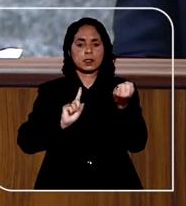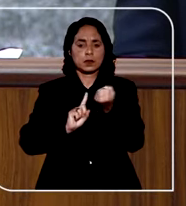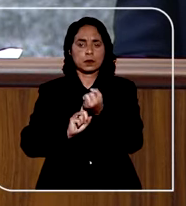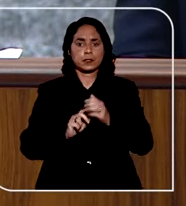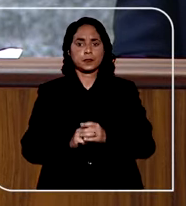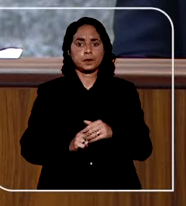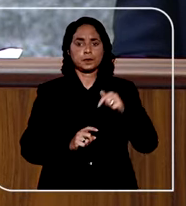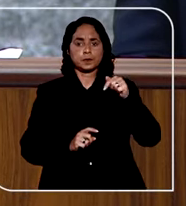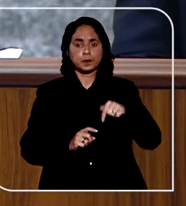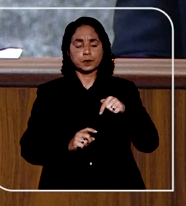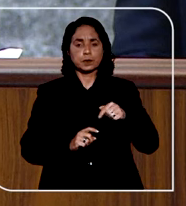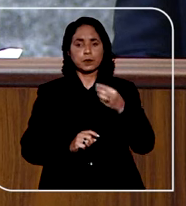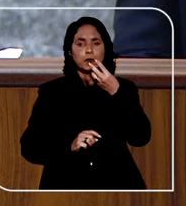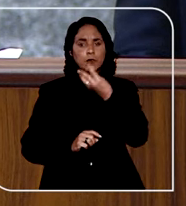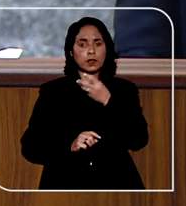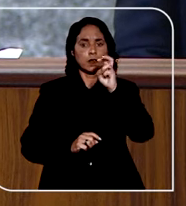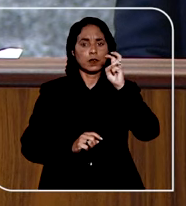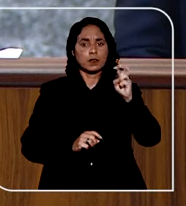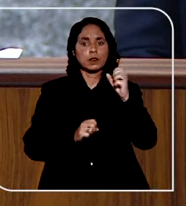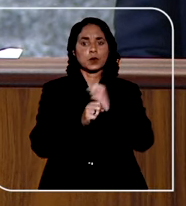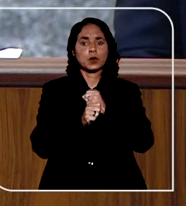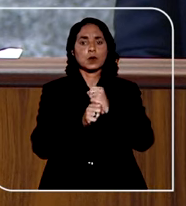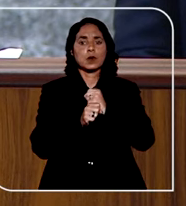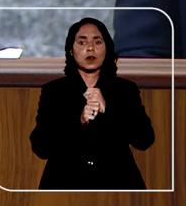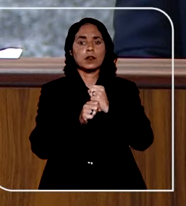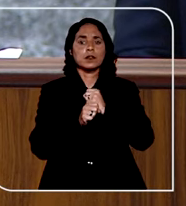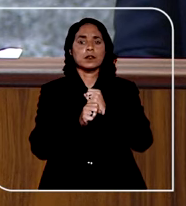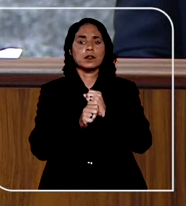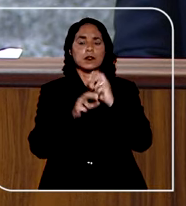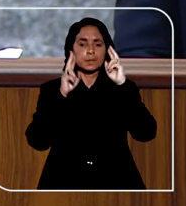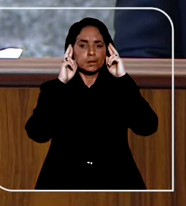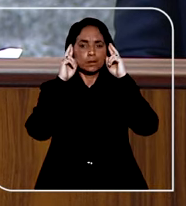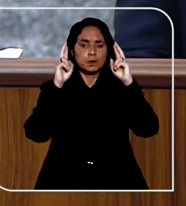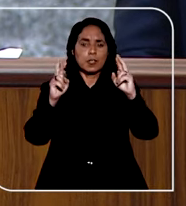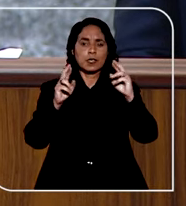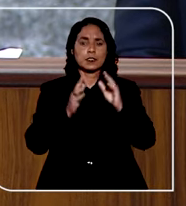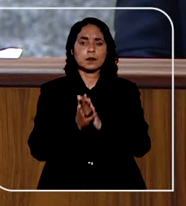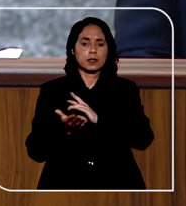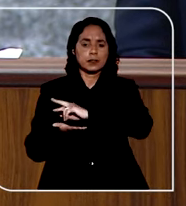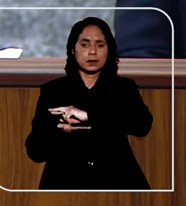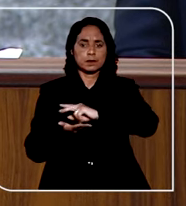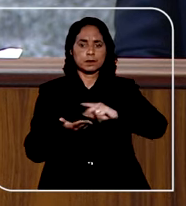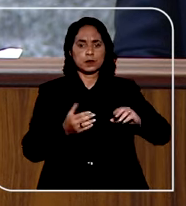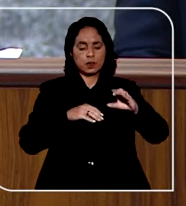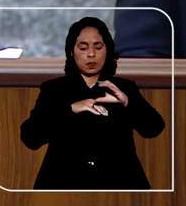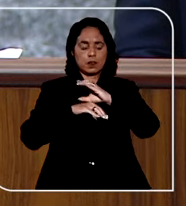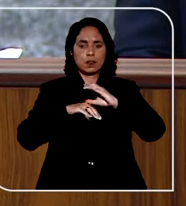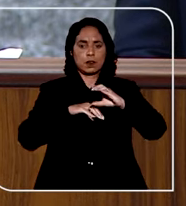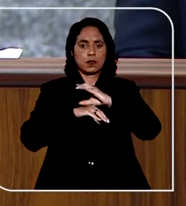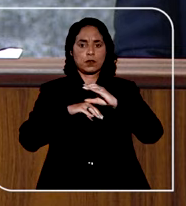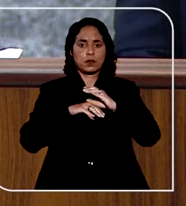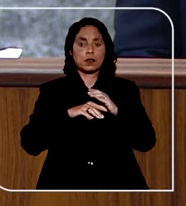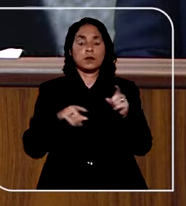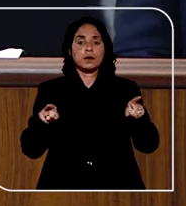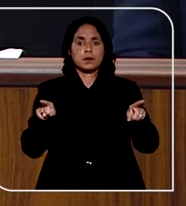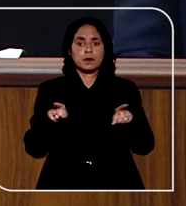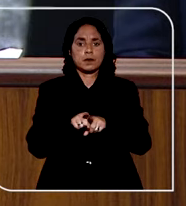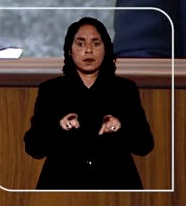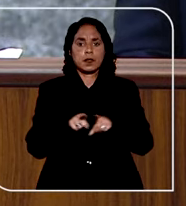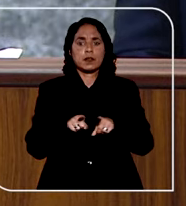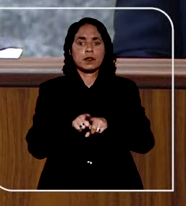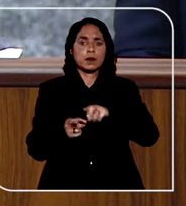35 anos de existência mais do que ser respeitada pela sua previsão constitucional soube também